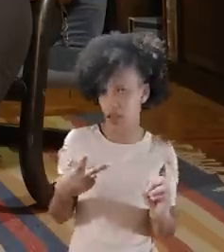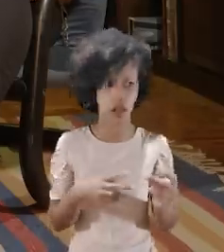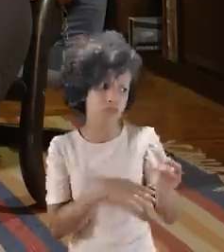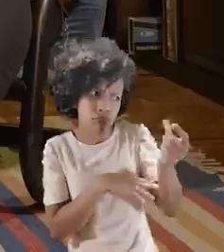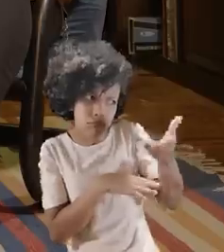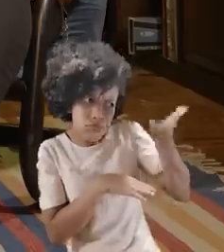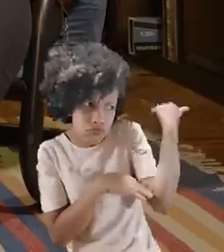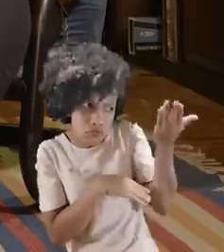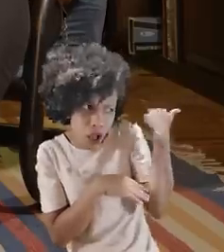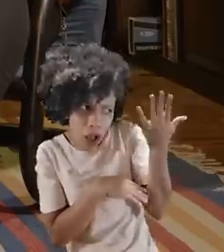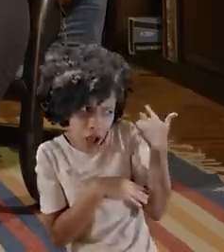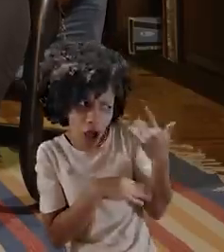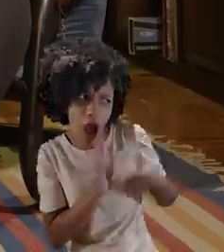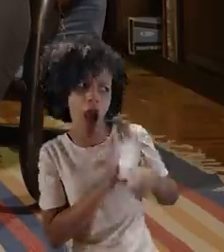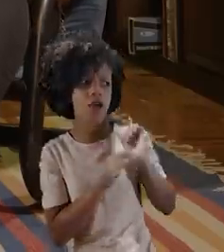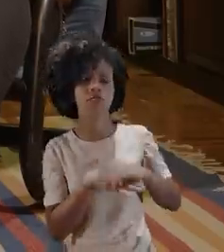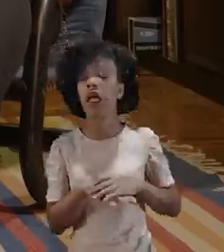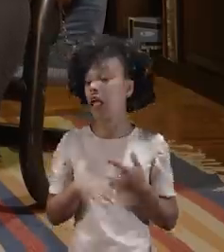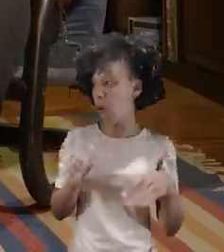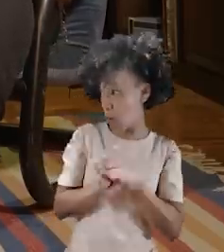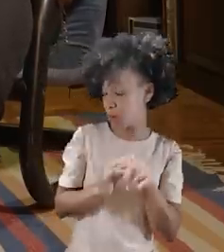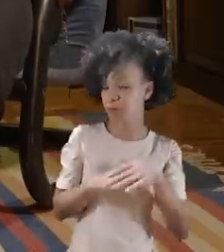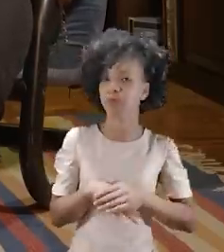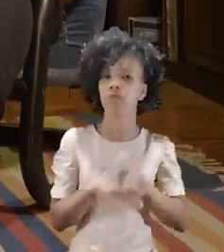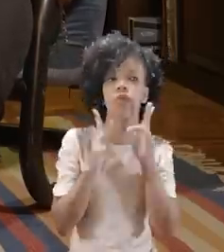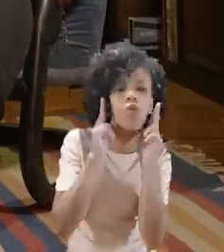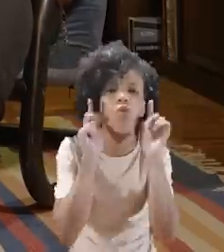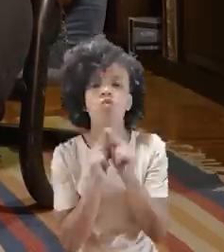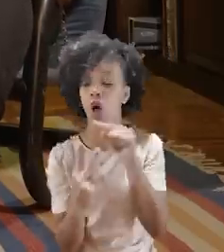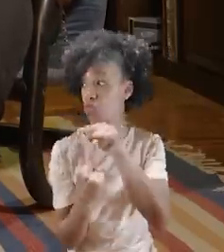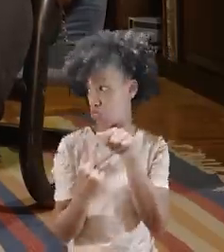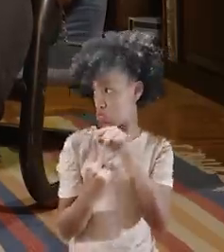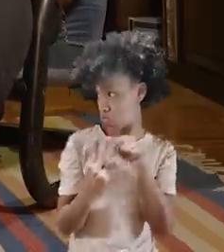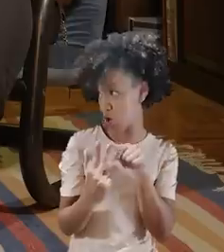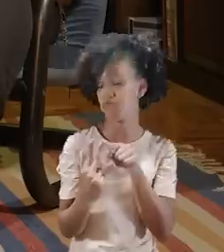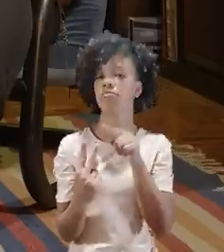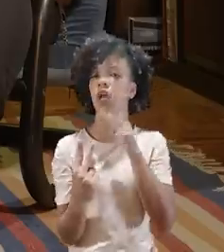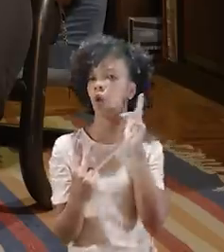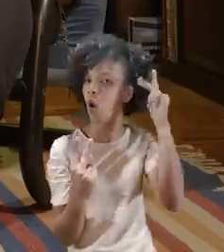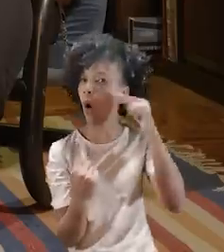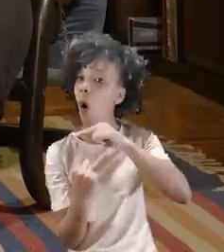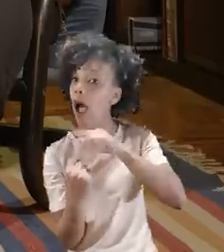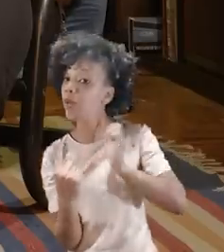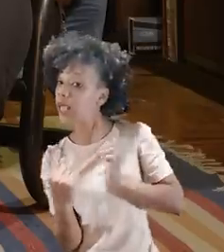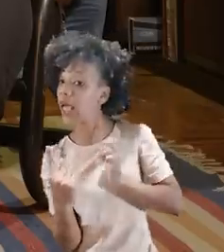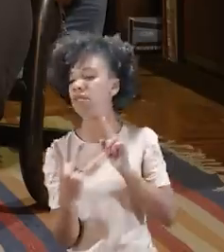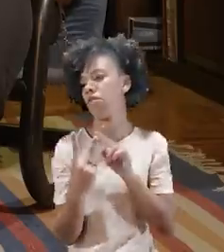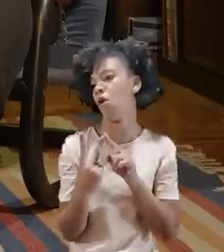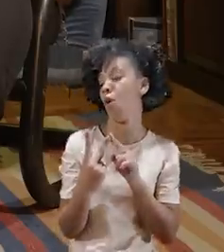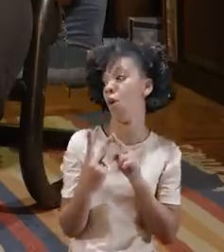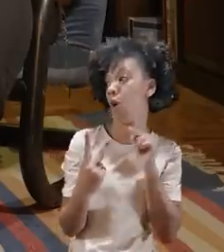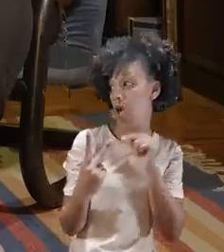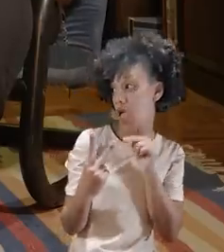camarão isso eu tô falando sim mas eventos fazendo assim uma barbearia eram dois tipos de público dos caras que cortavam o cabelo ou era gay